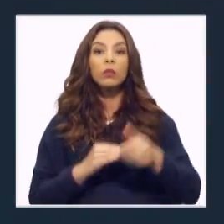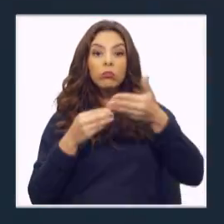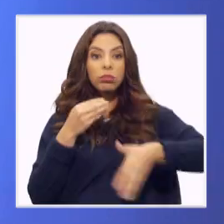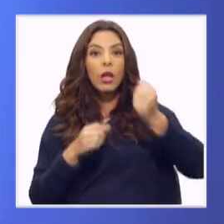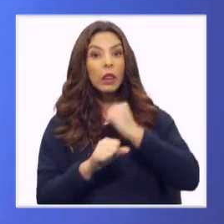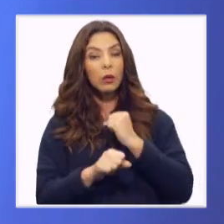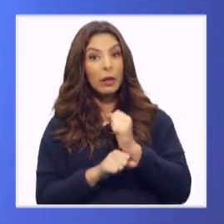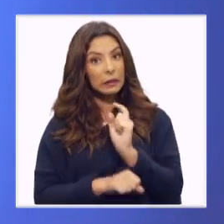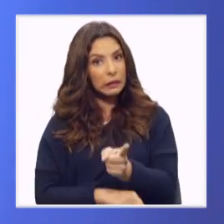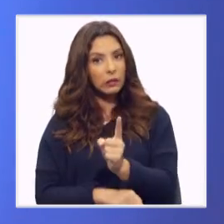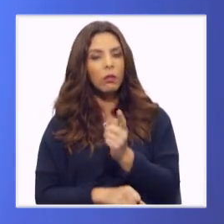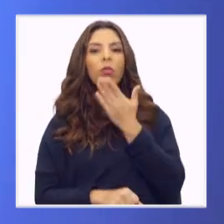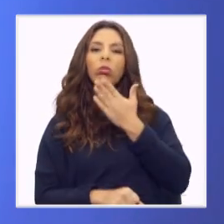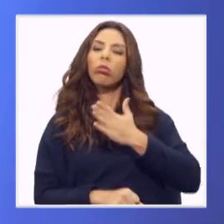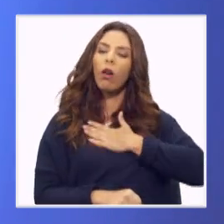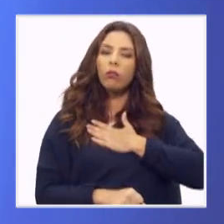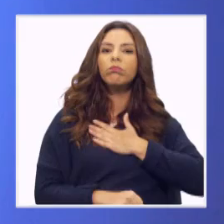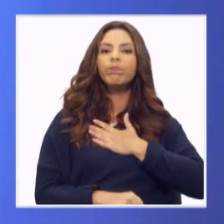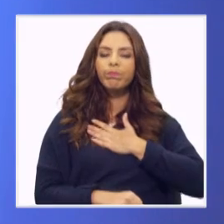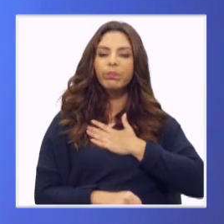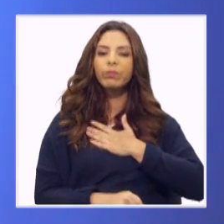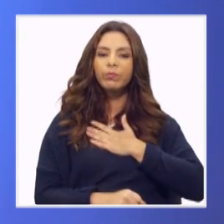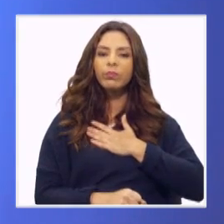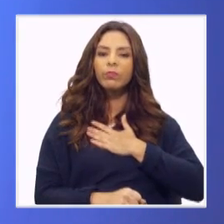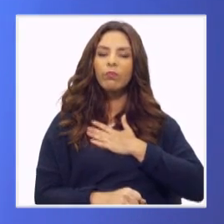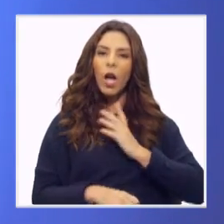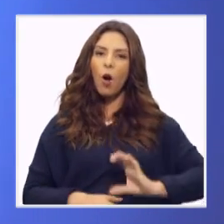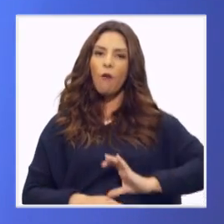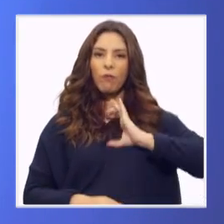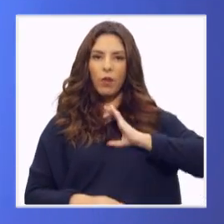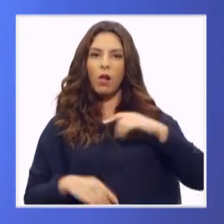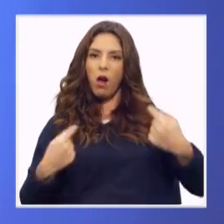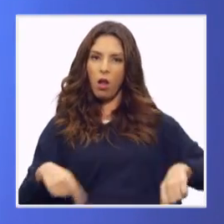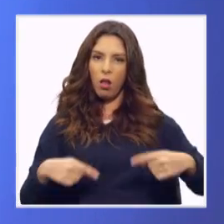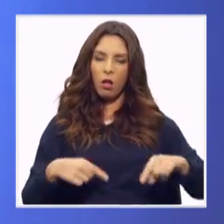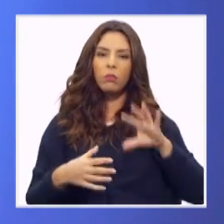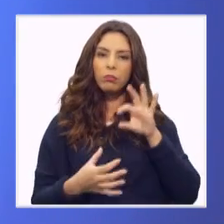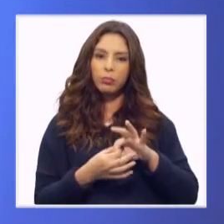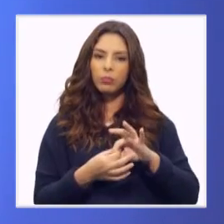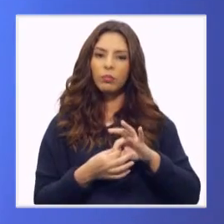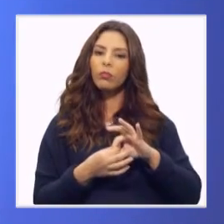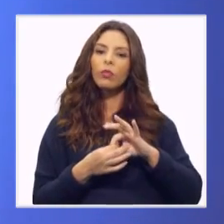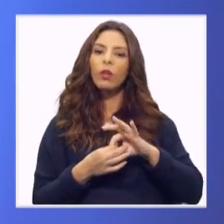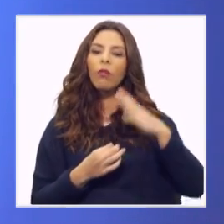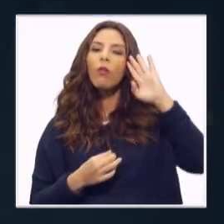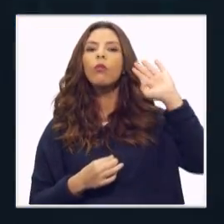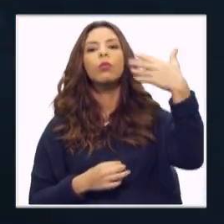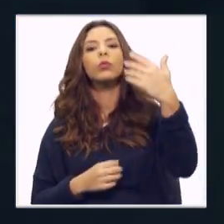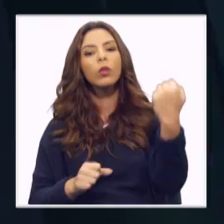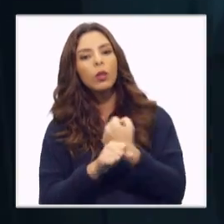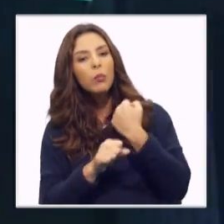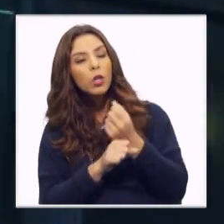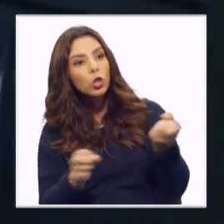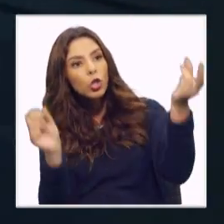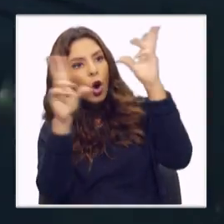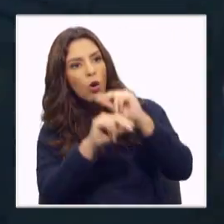partir deste trabalho consegui sentir-me mais confiante em relação à abordagem a